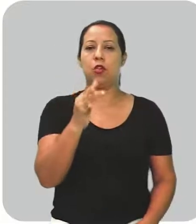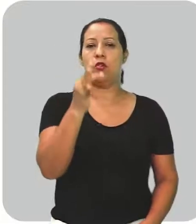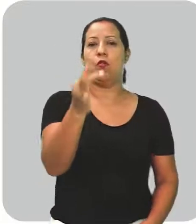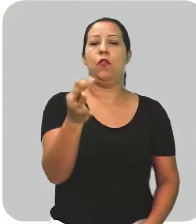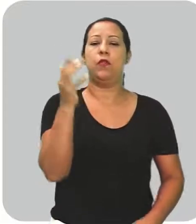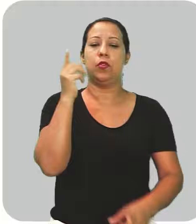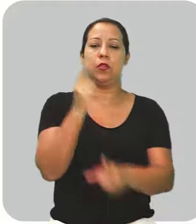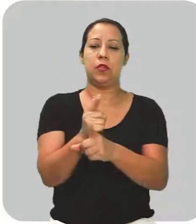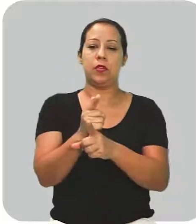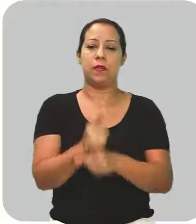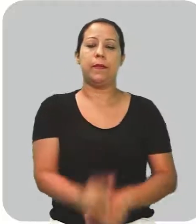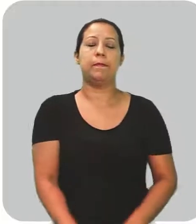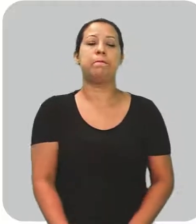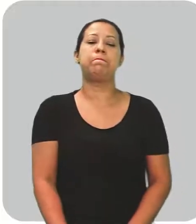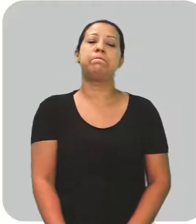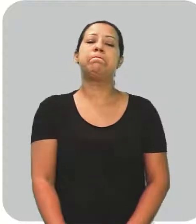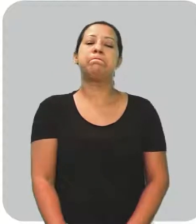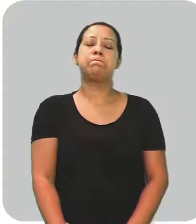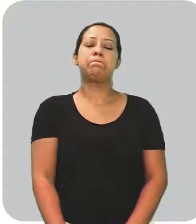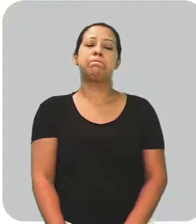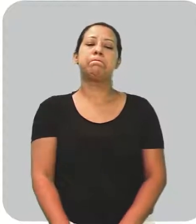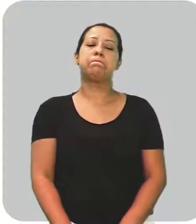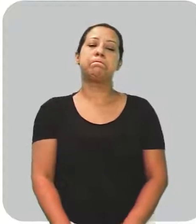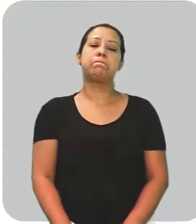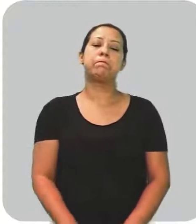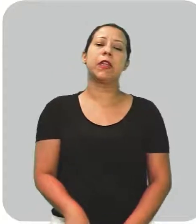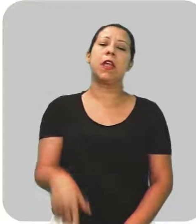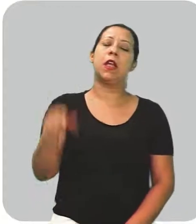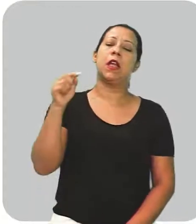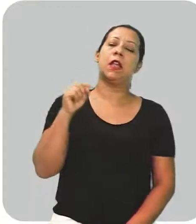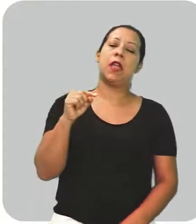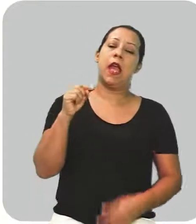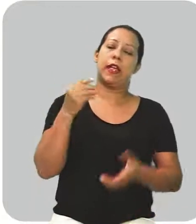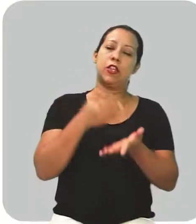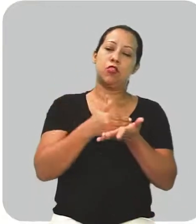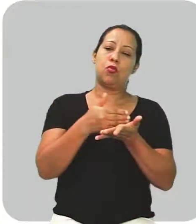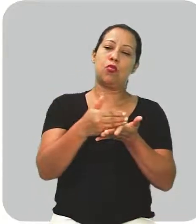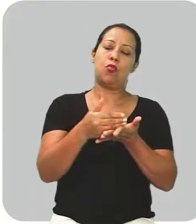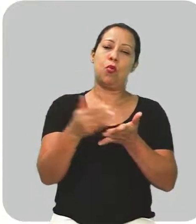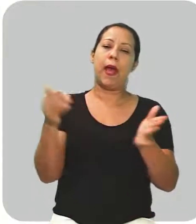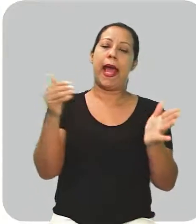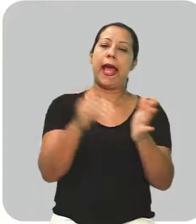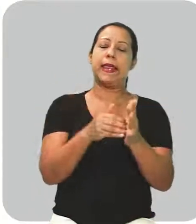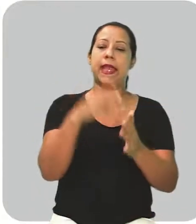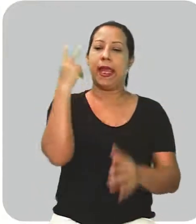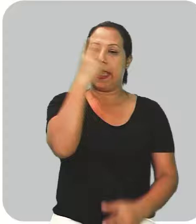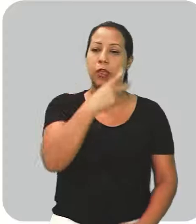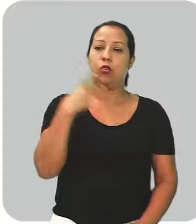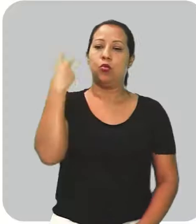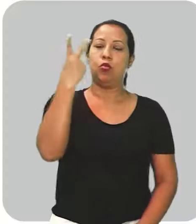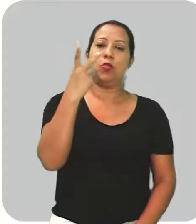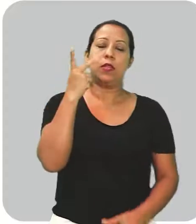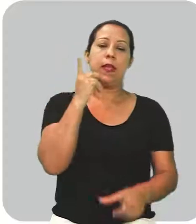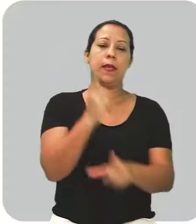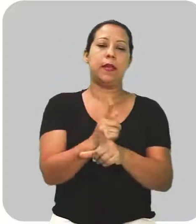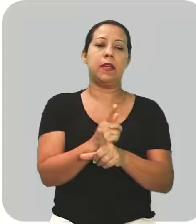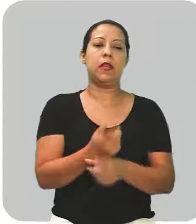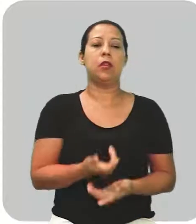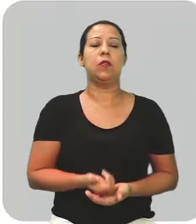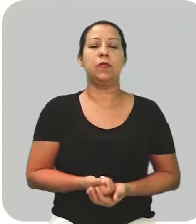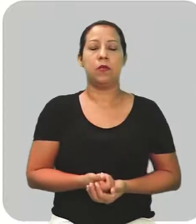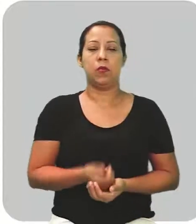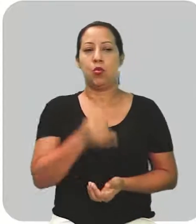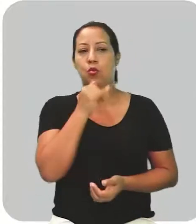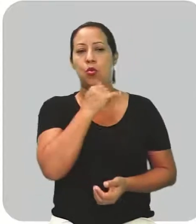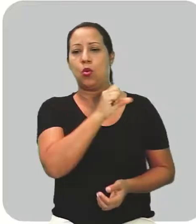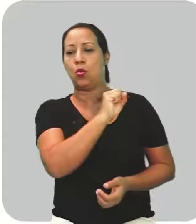ficou faltando. Daqui a 2 horas nós nos encontraremos. Então, no caso 8 e caso 9, também não se